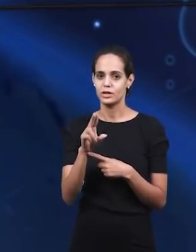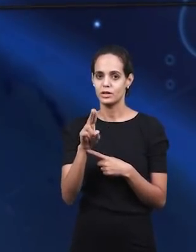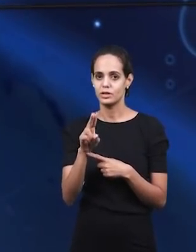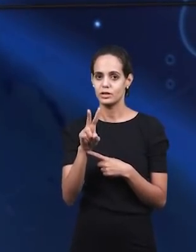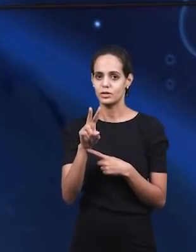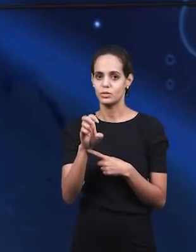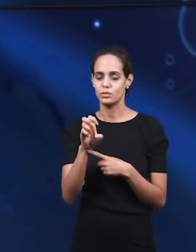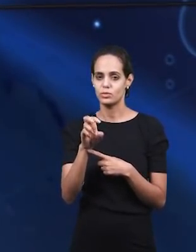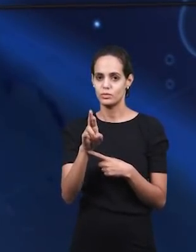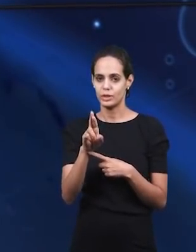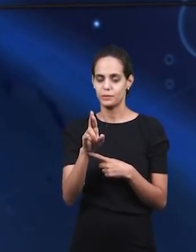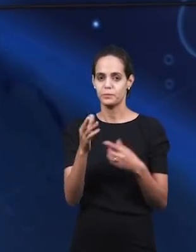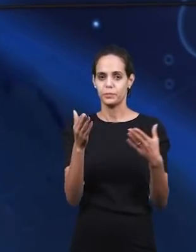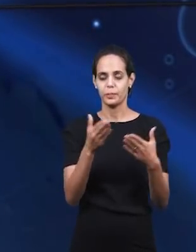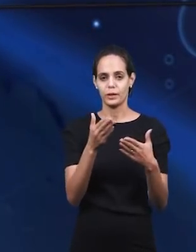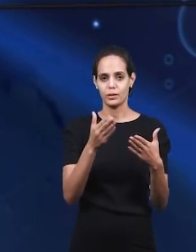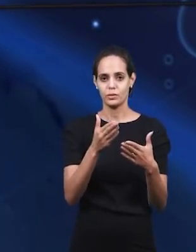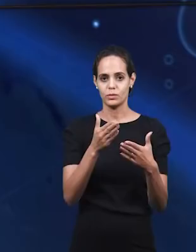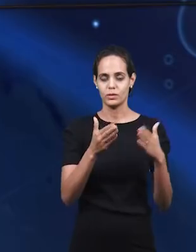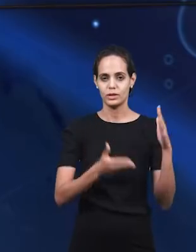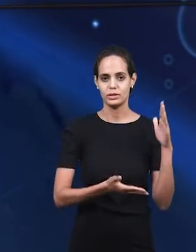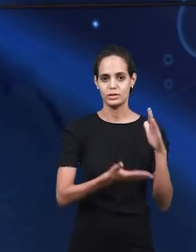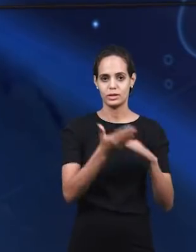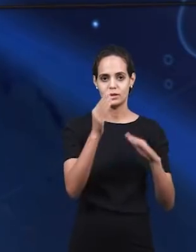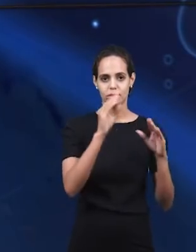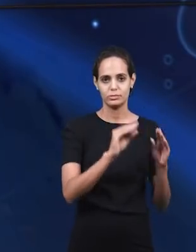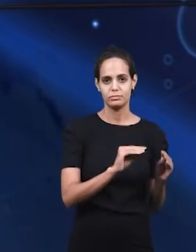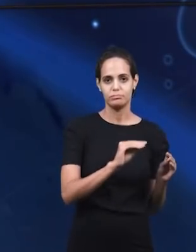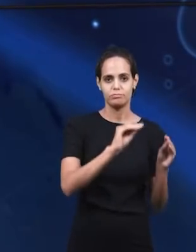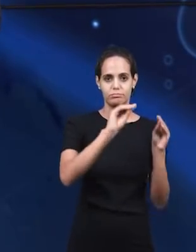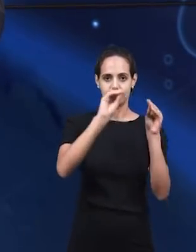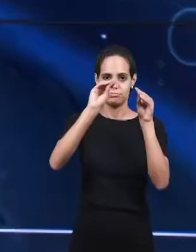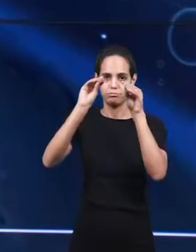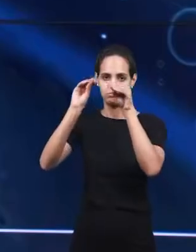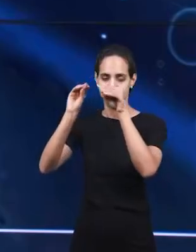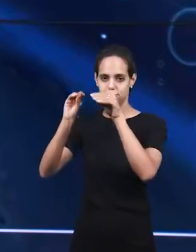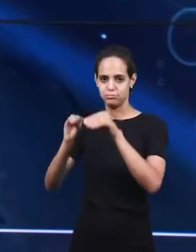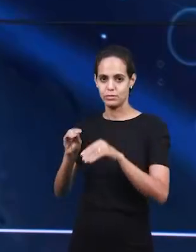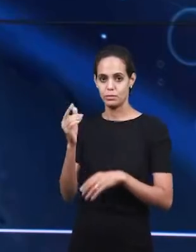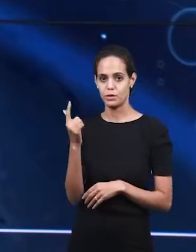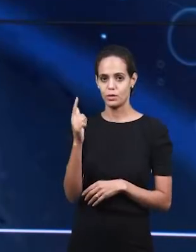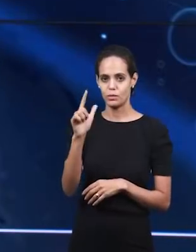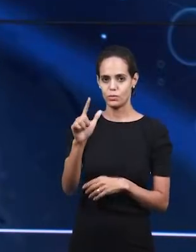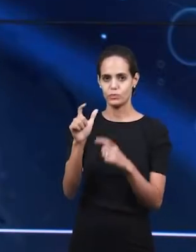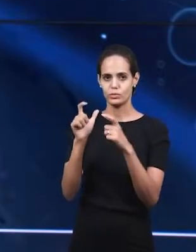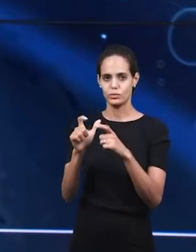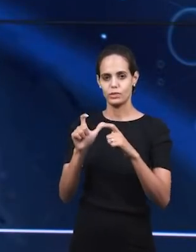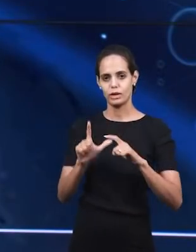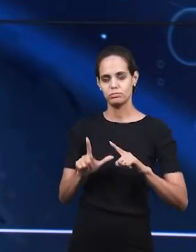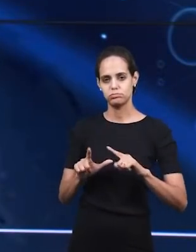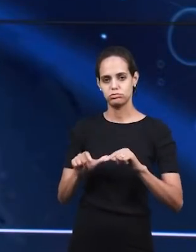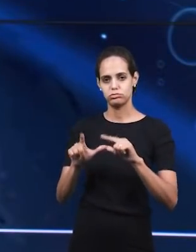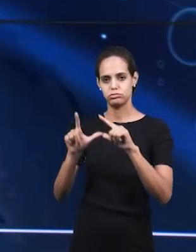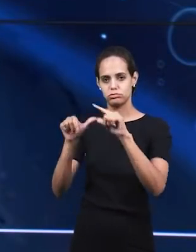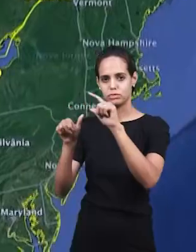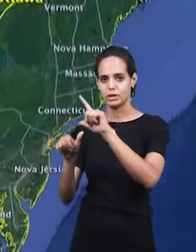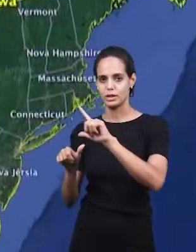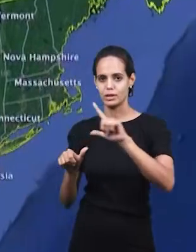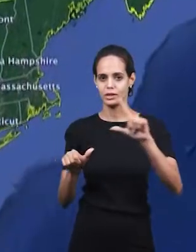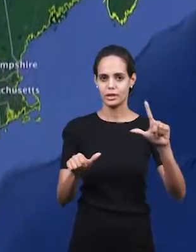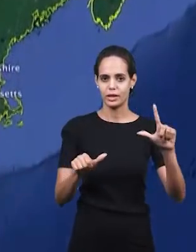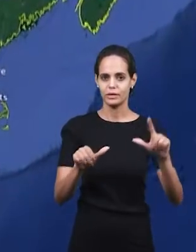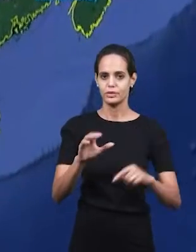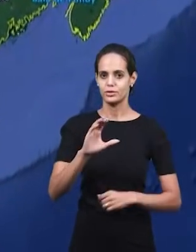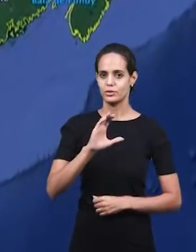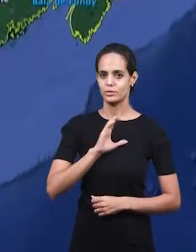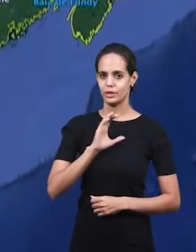agora sair de Vancouver, lá no estado da Colômbia Britânica, e vamos agora viajar para a parte leste do Canadá. Então, vamos